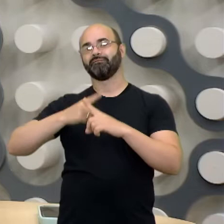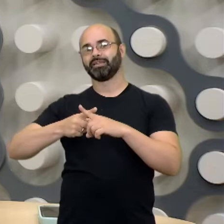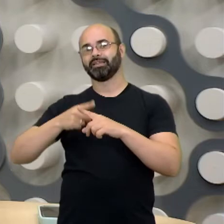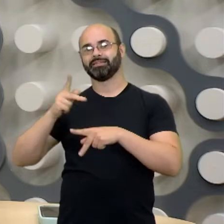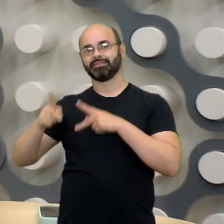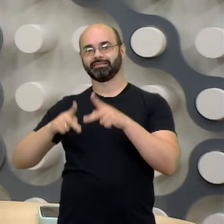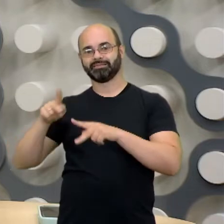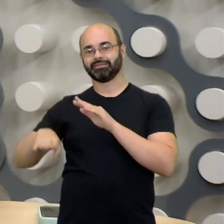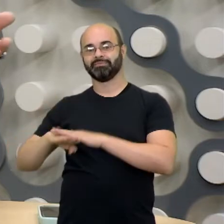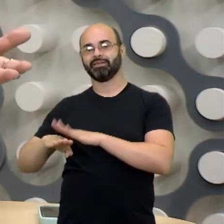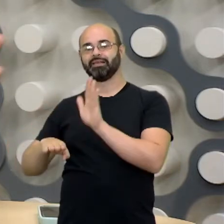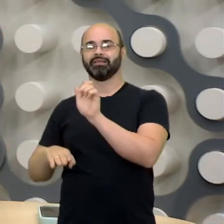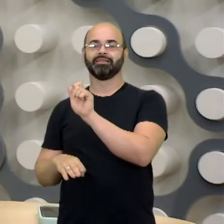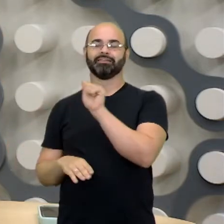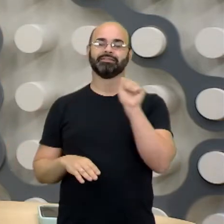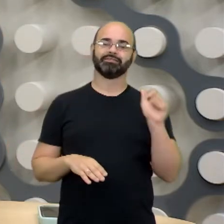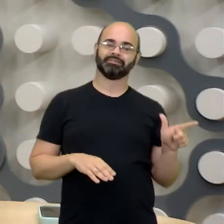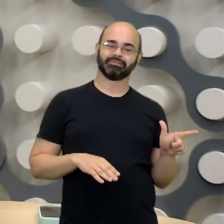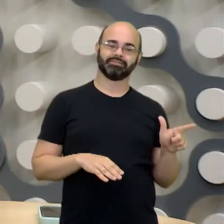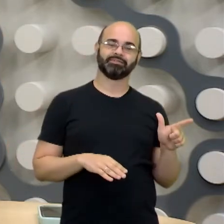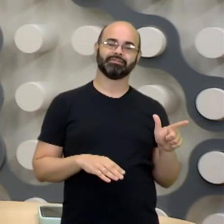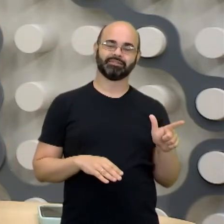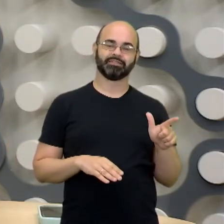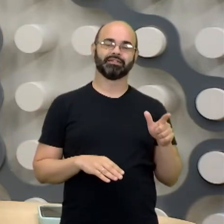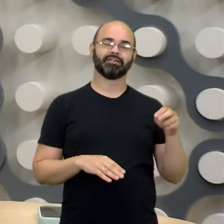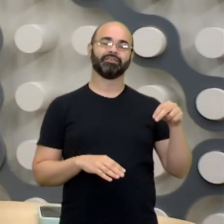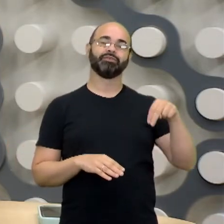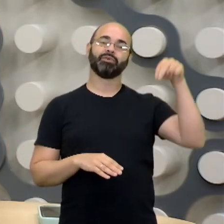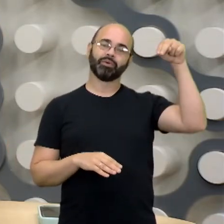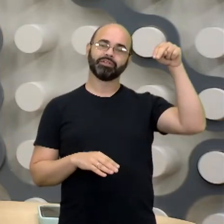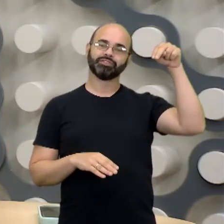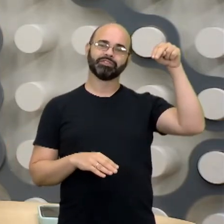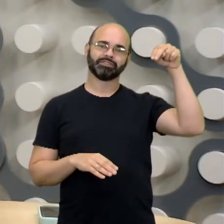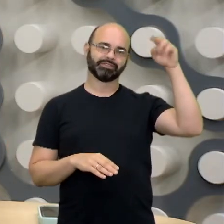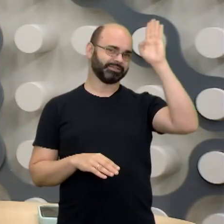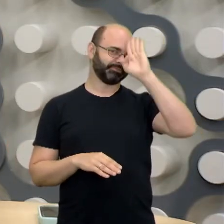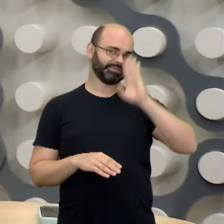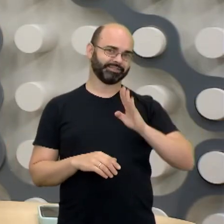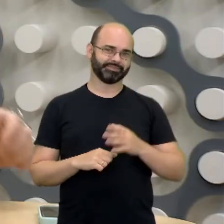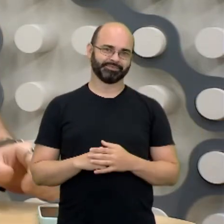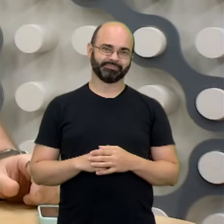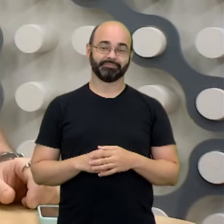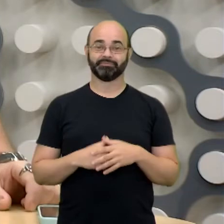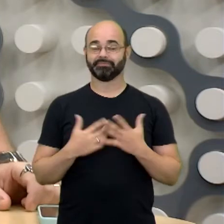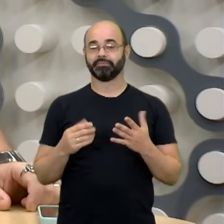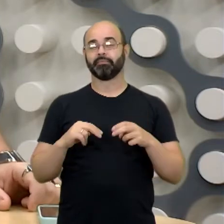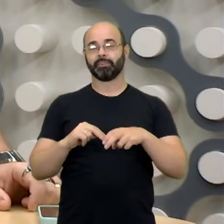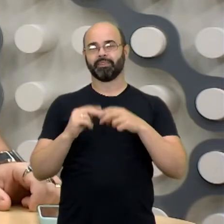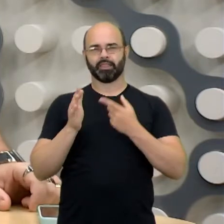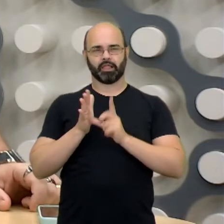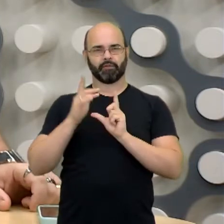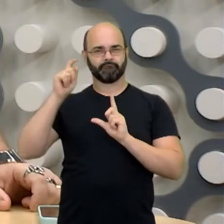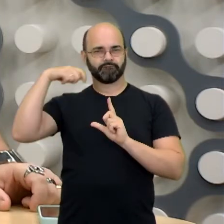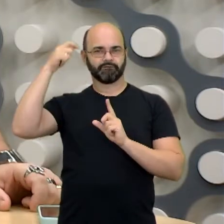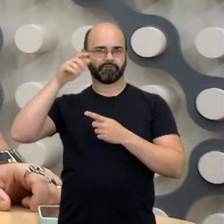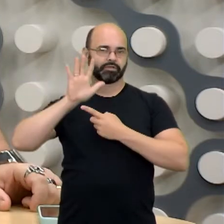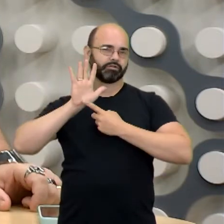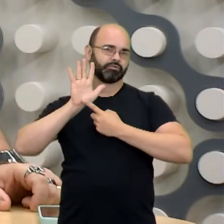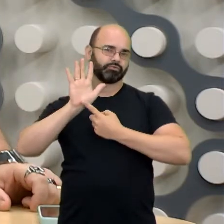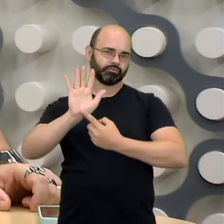em Paraisópolis do que algumas regiões do norte do país. Por isso que, né, foi falado no vídeo que algumas